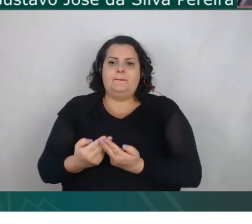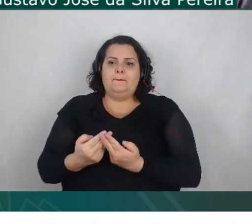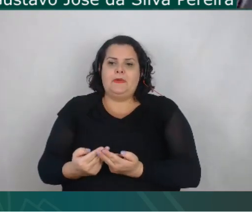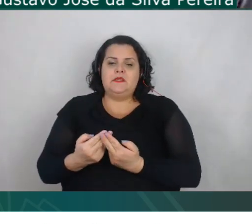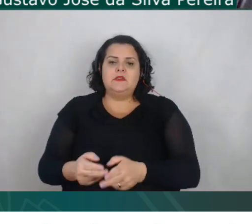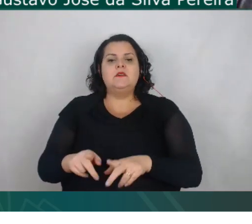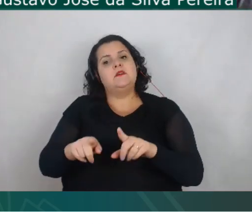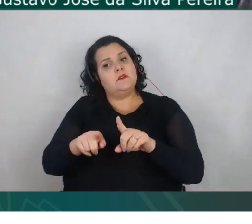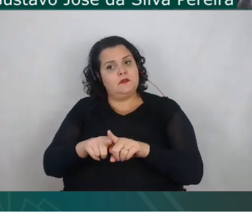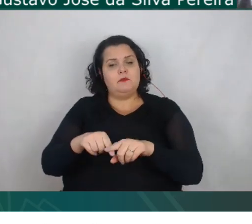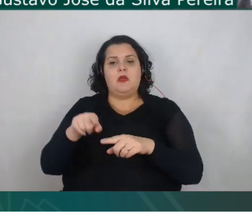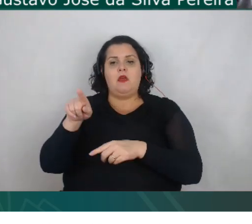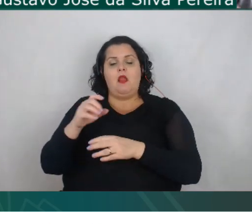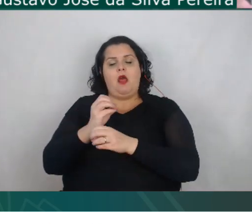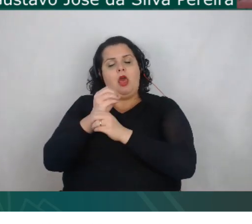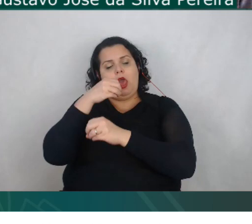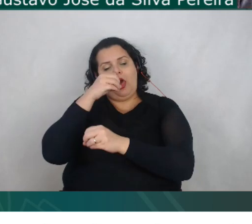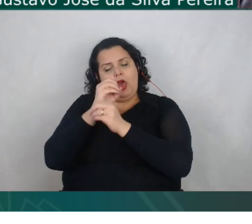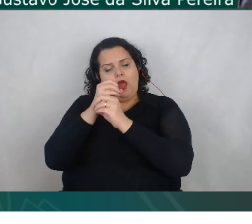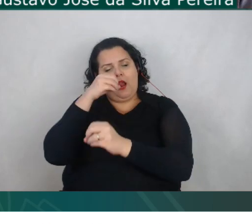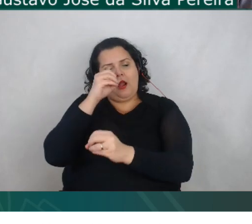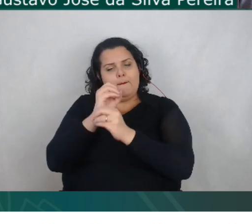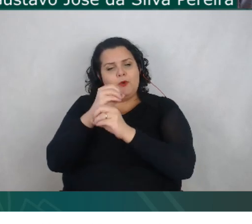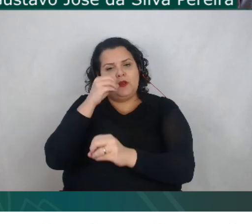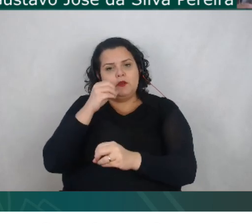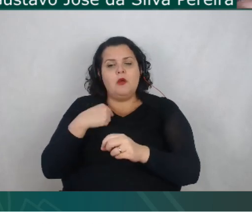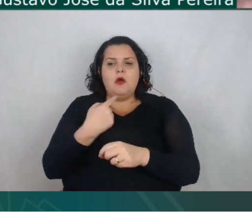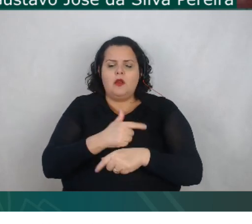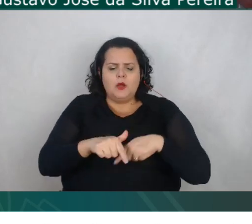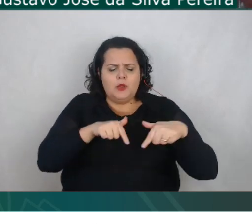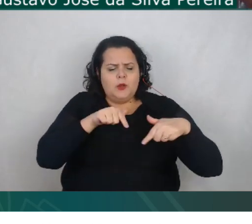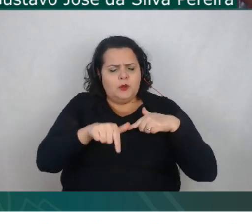no laboratório, estamos trabalhando